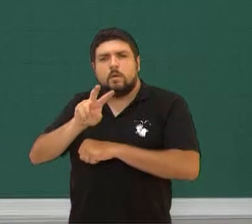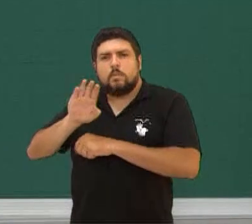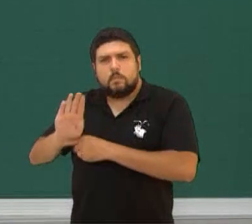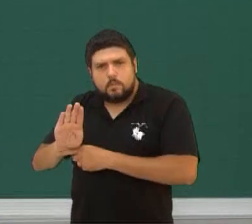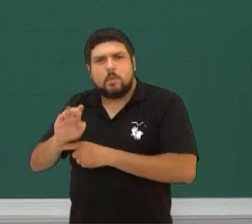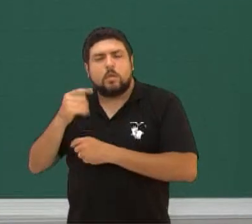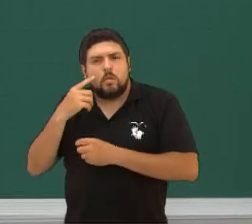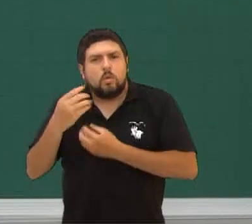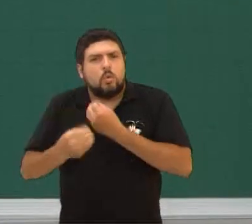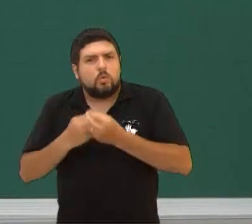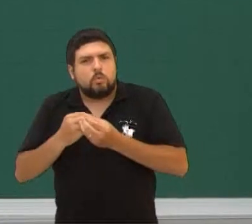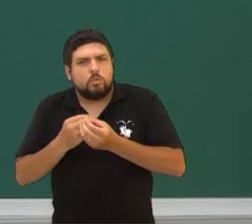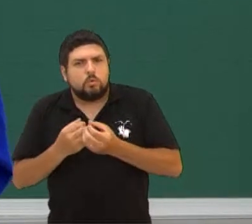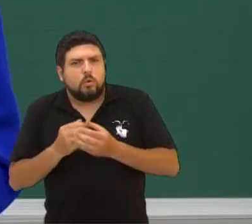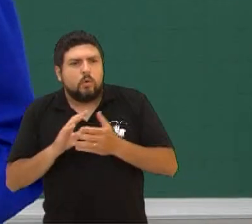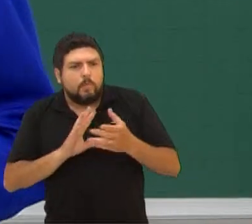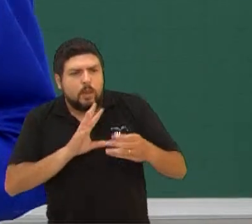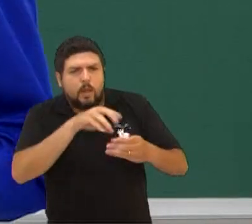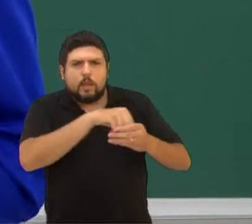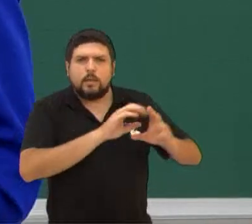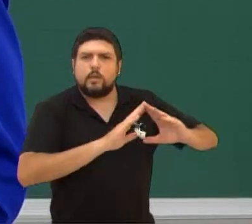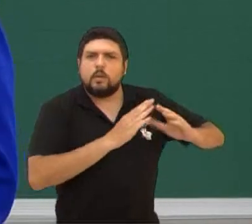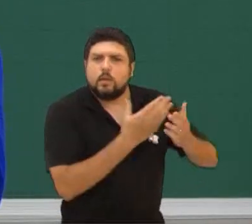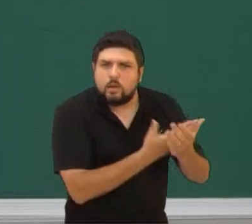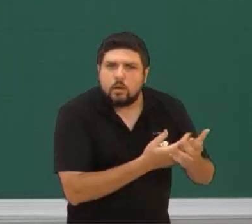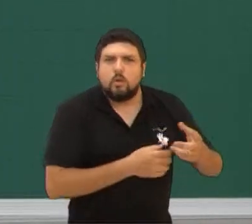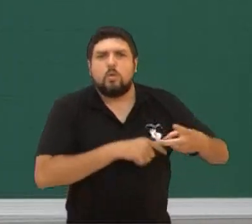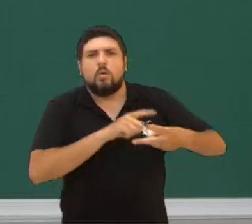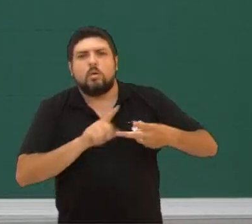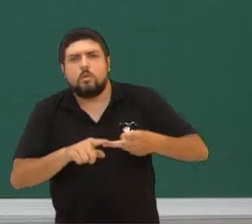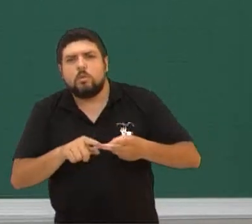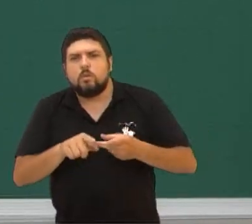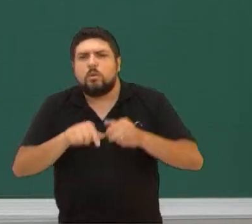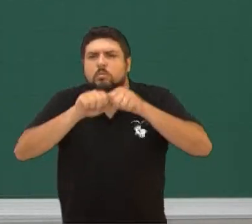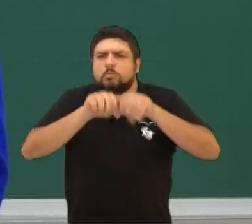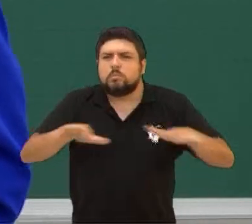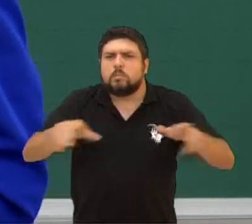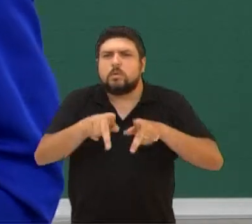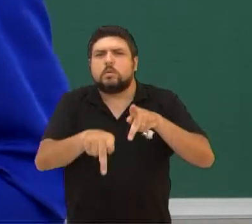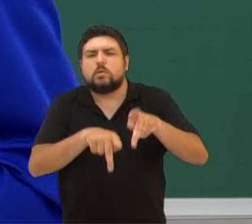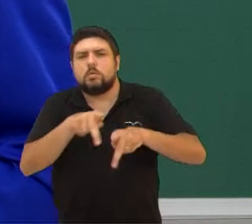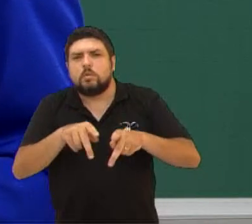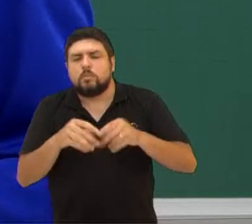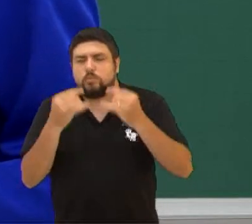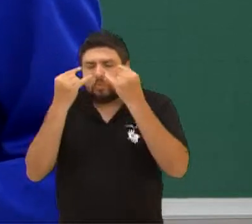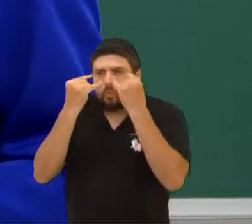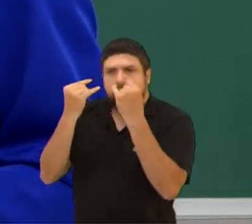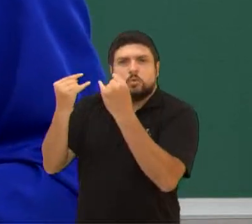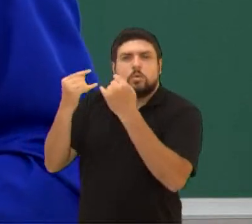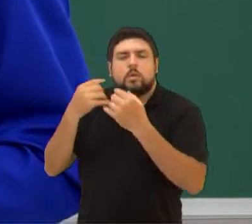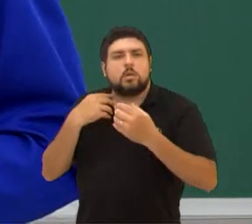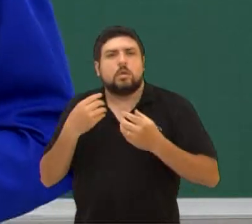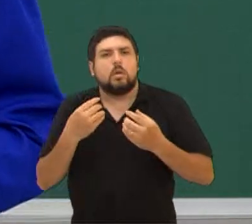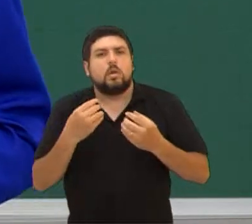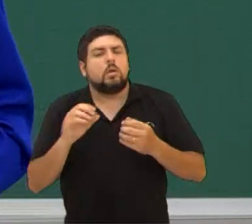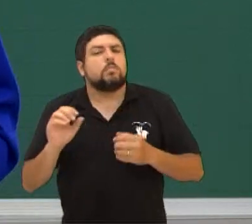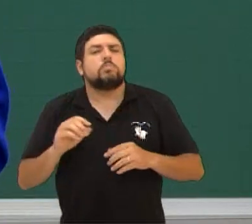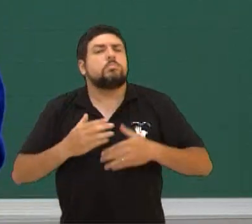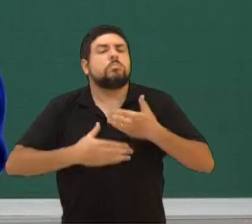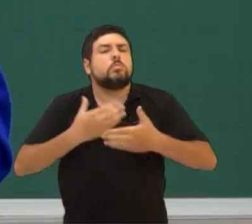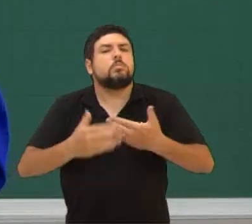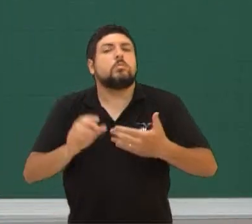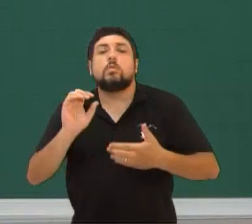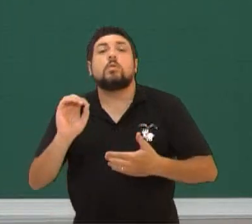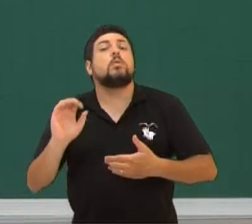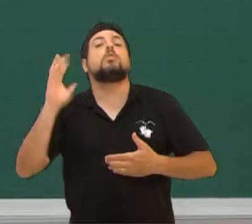para a escola, de massificar, de tornar um esporte algo espetacular, o que aconteceu, né? Qual foi o desfecho disso,